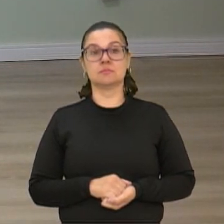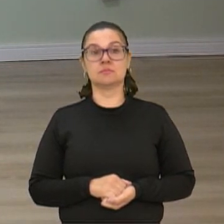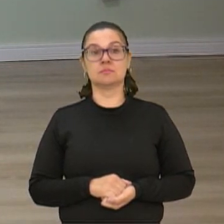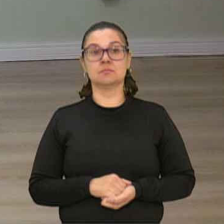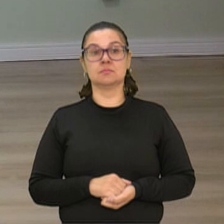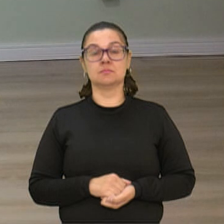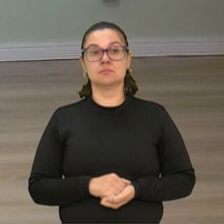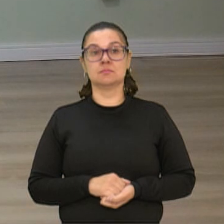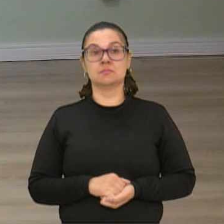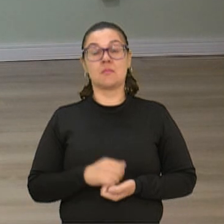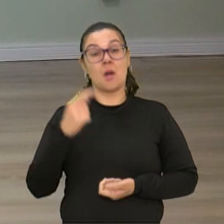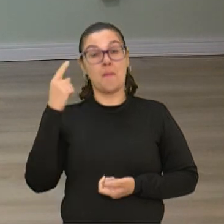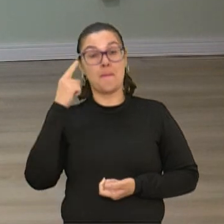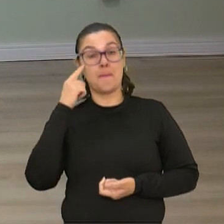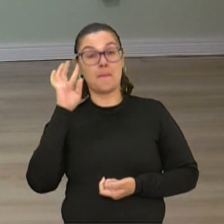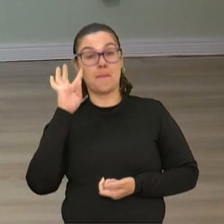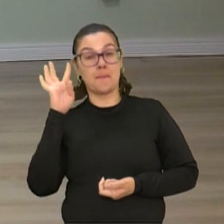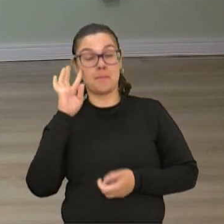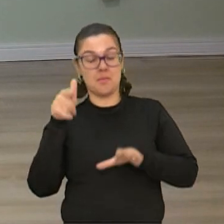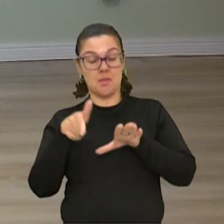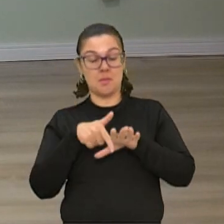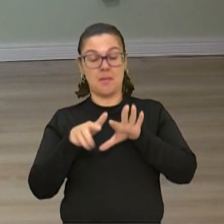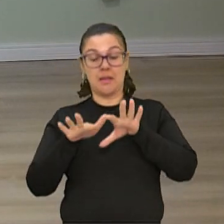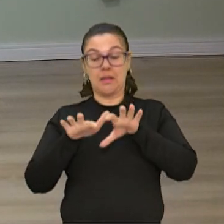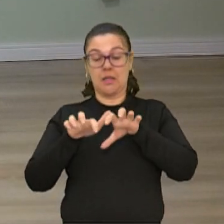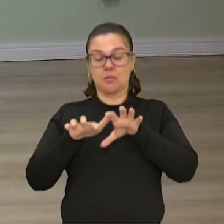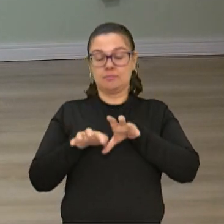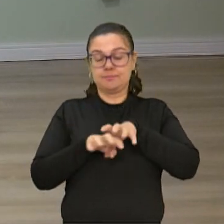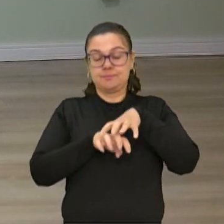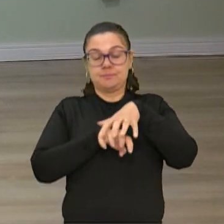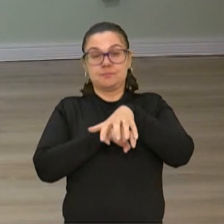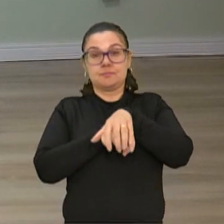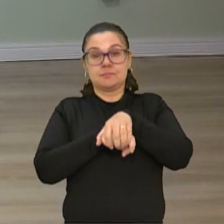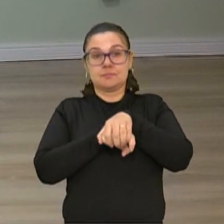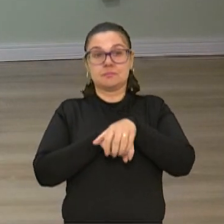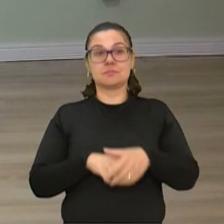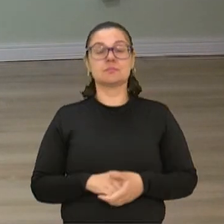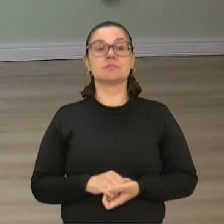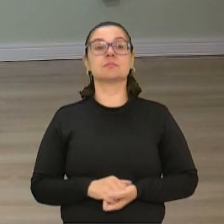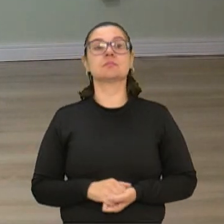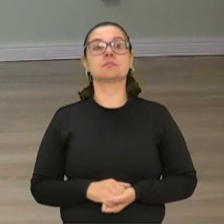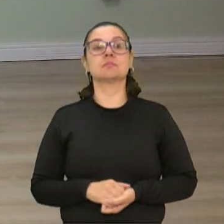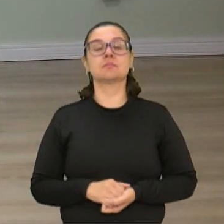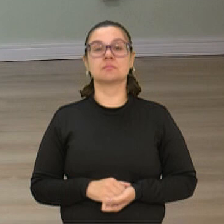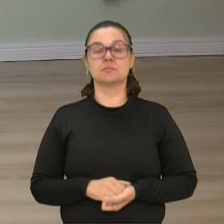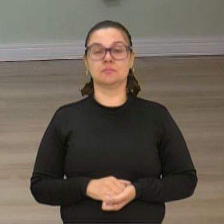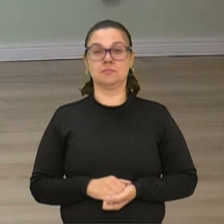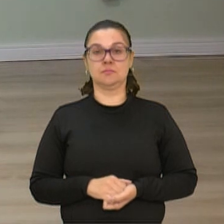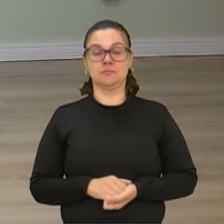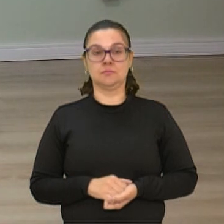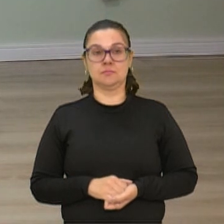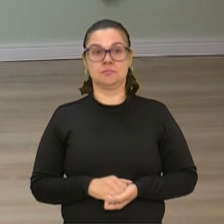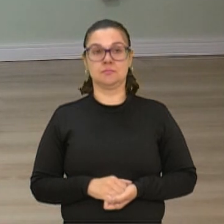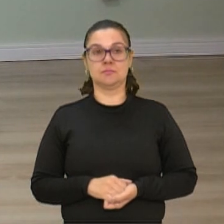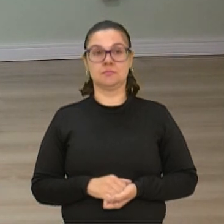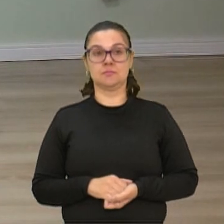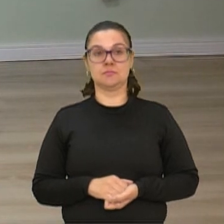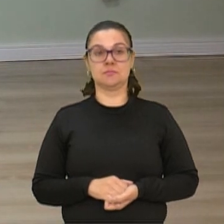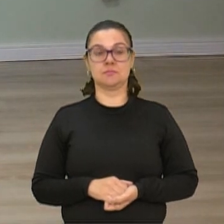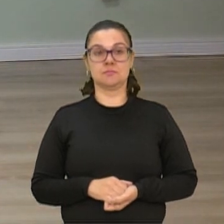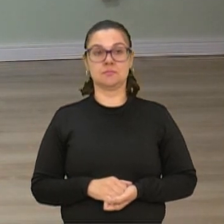dedos das mãos. Então, segure, agarre o bastão com os dedos,